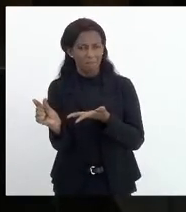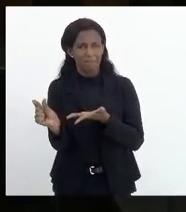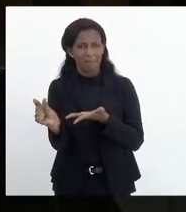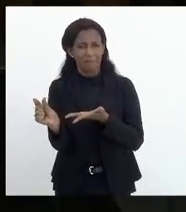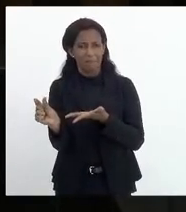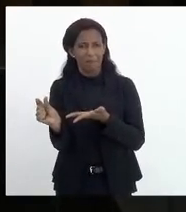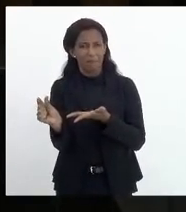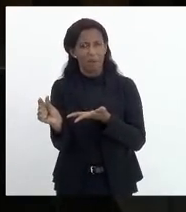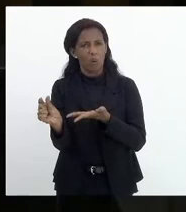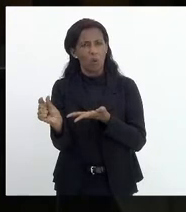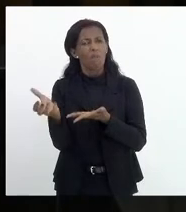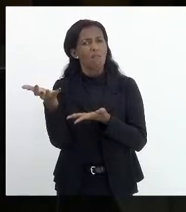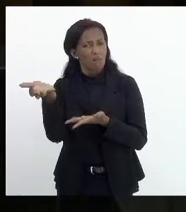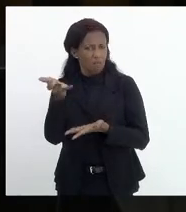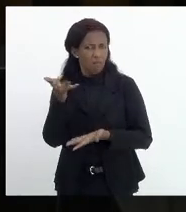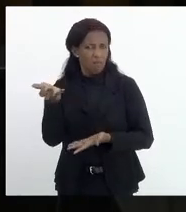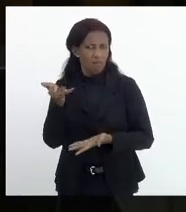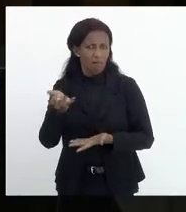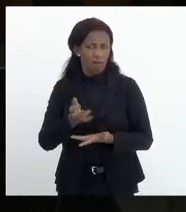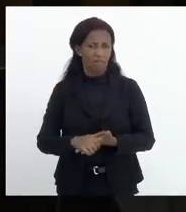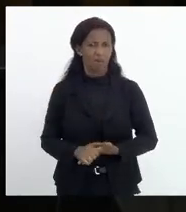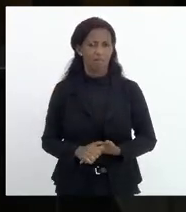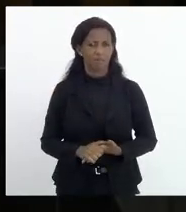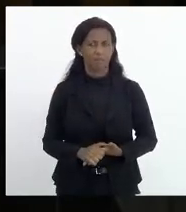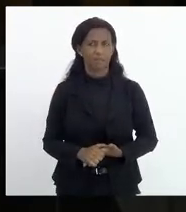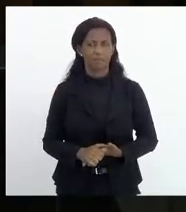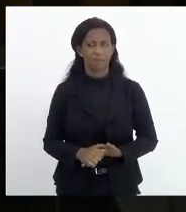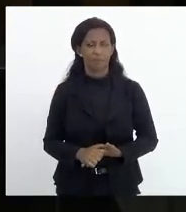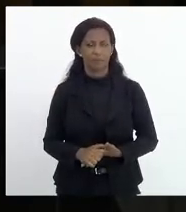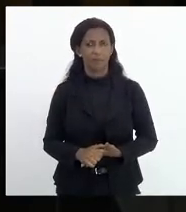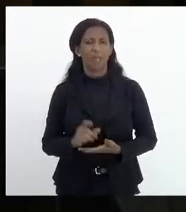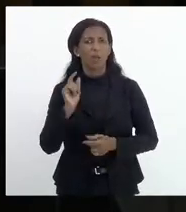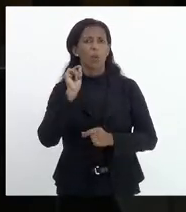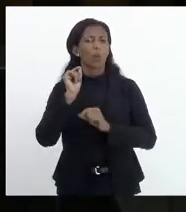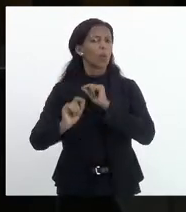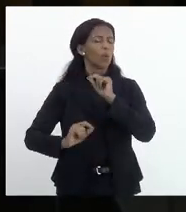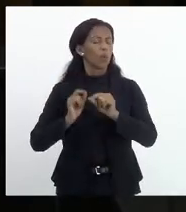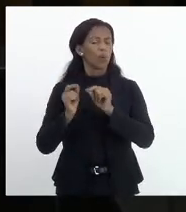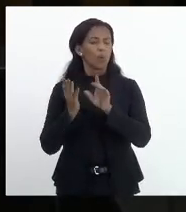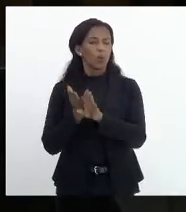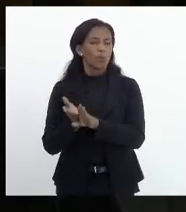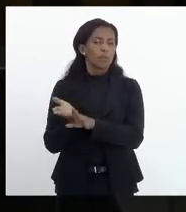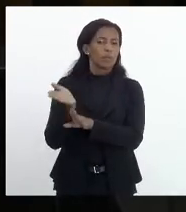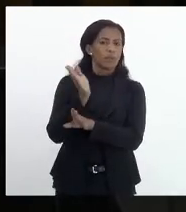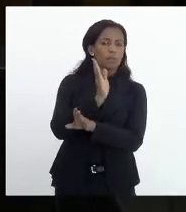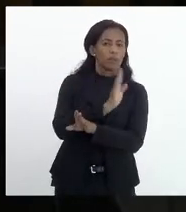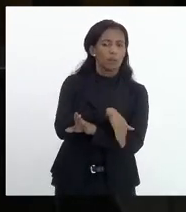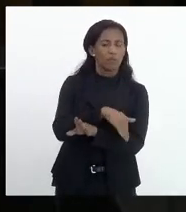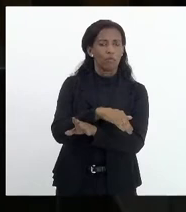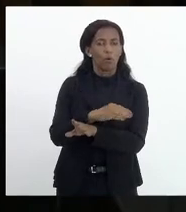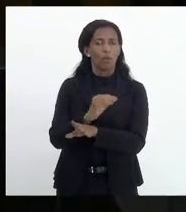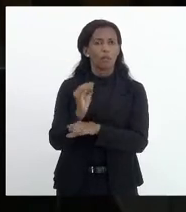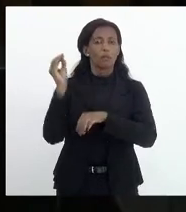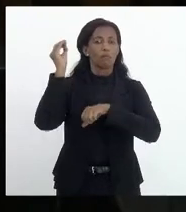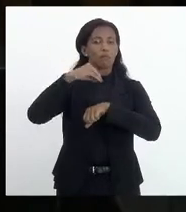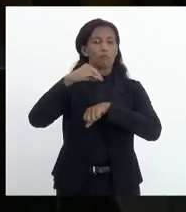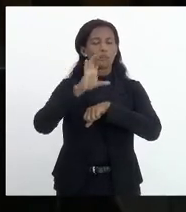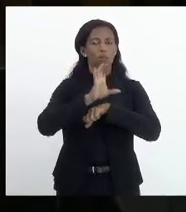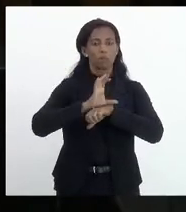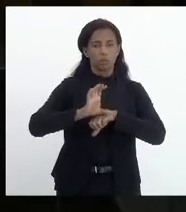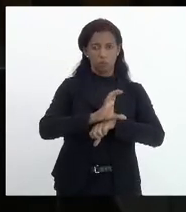a sustenta as questões que estão fora dos preceitos constitucionais